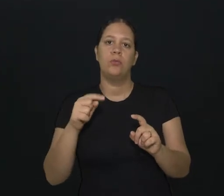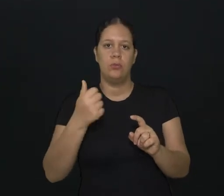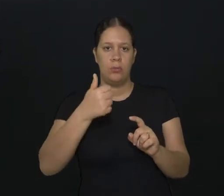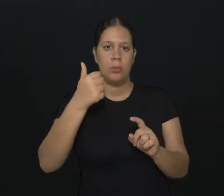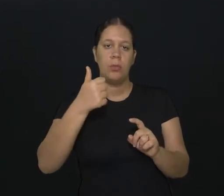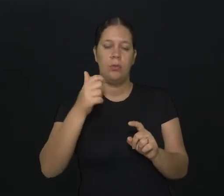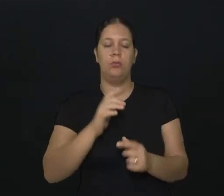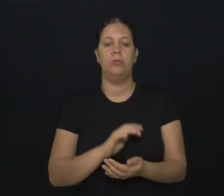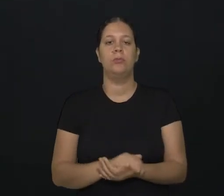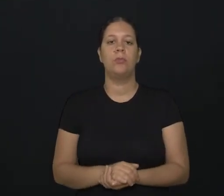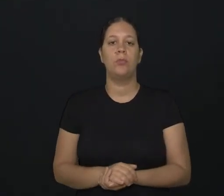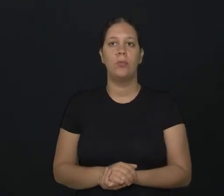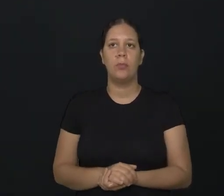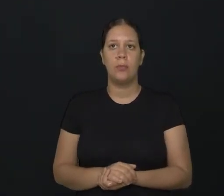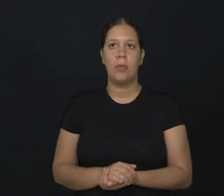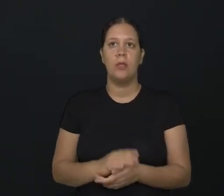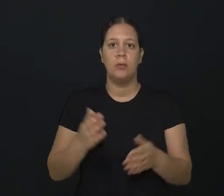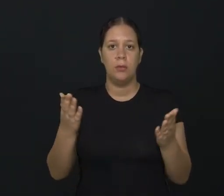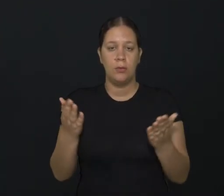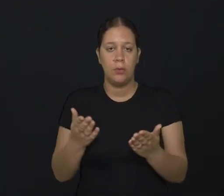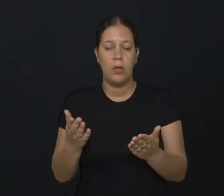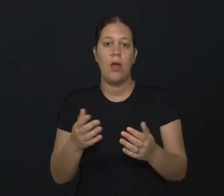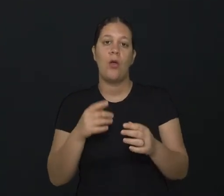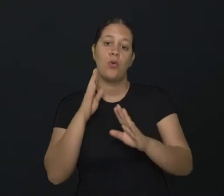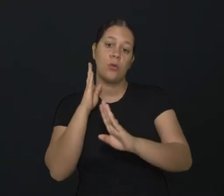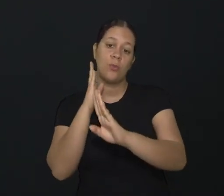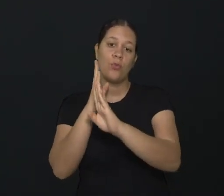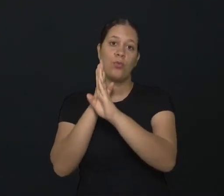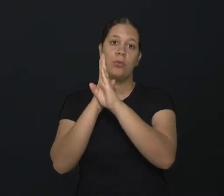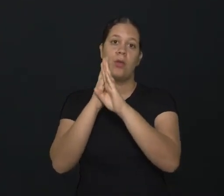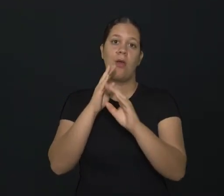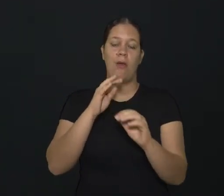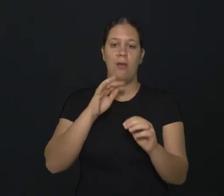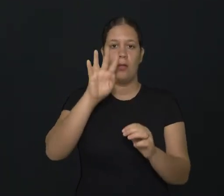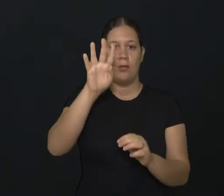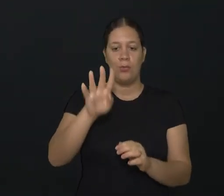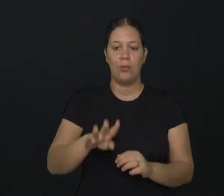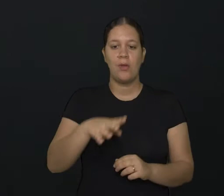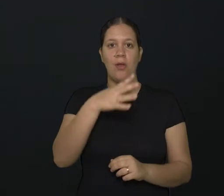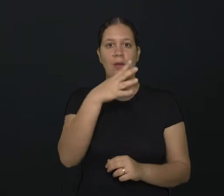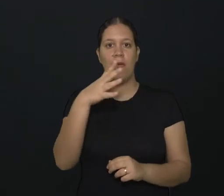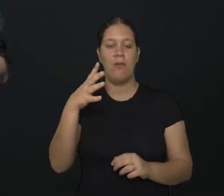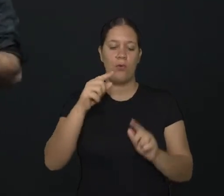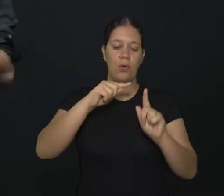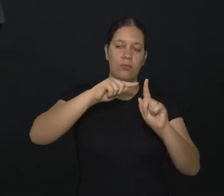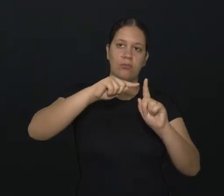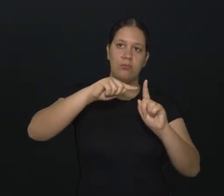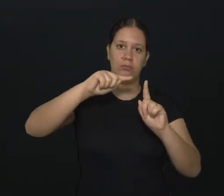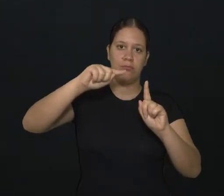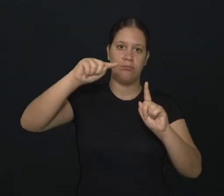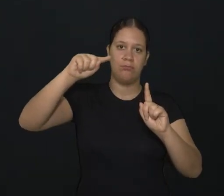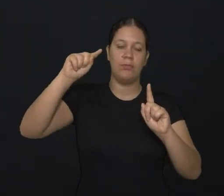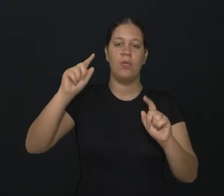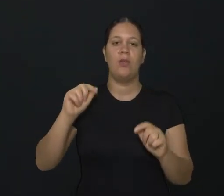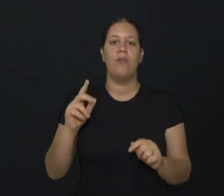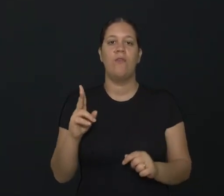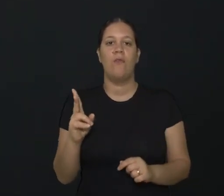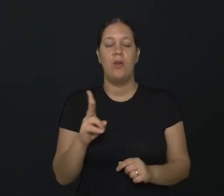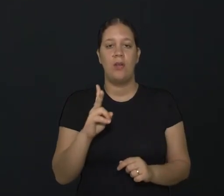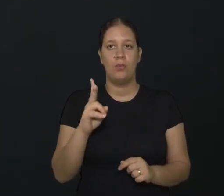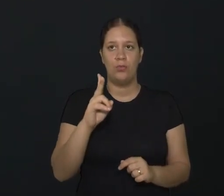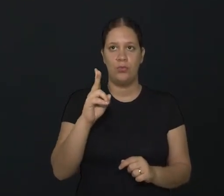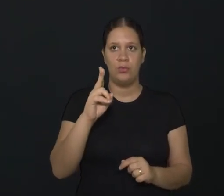localização do primeiro ponto, tá bom? Beleza, vamos achar agora o segundo ponto. O segundo ponto tem